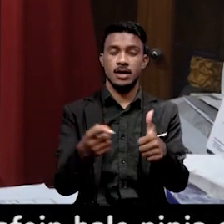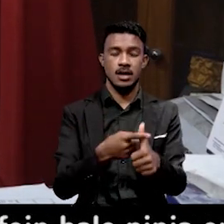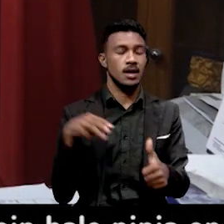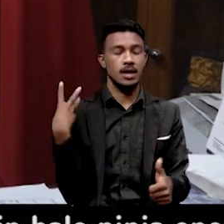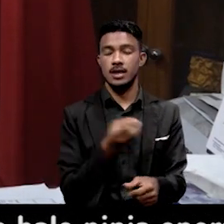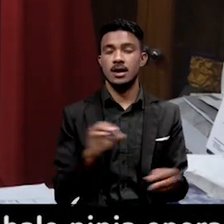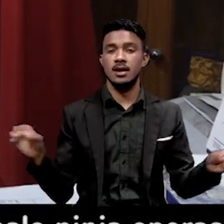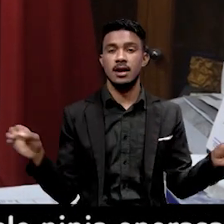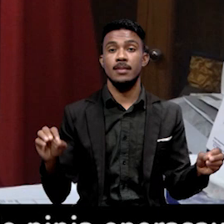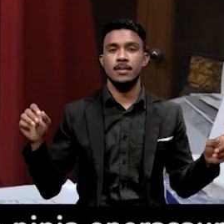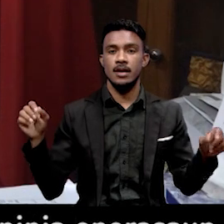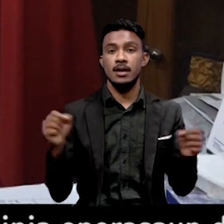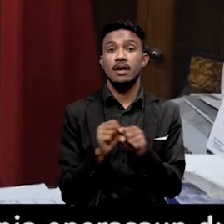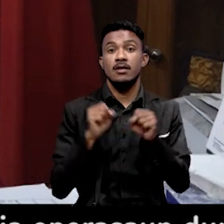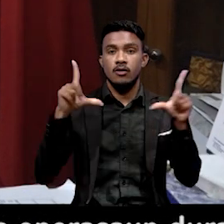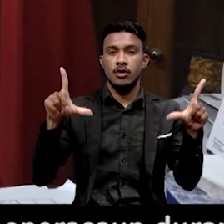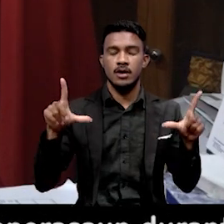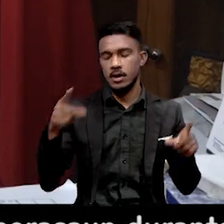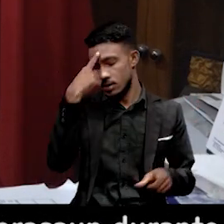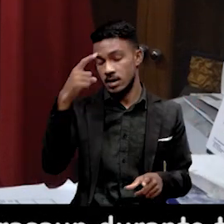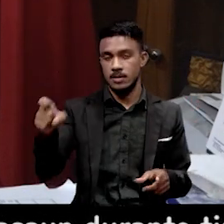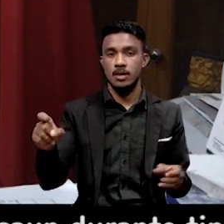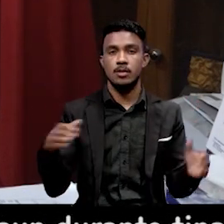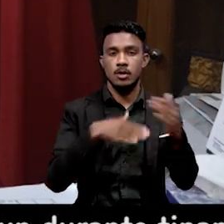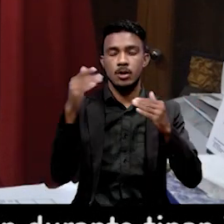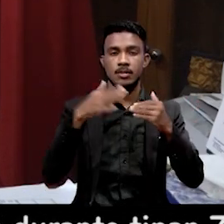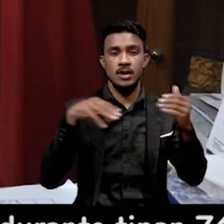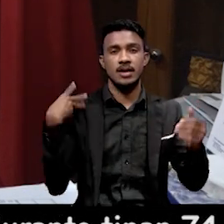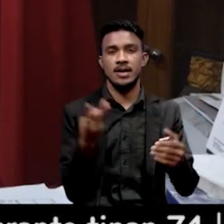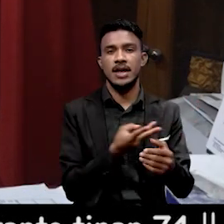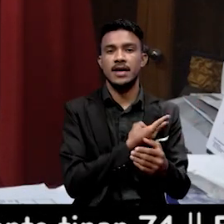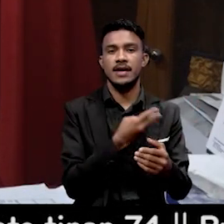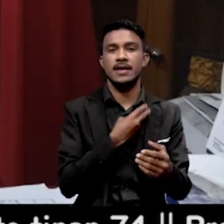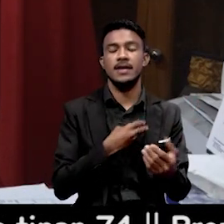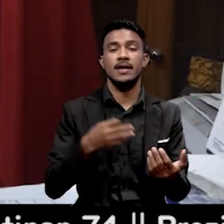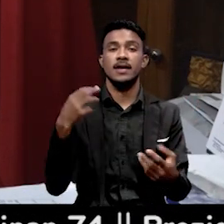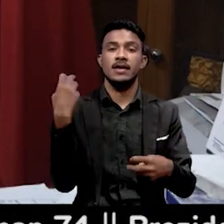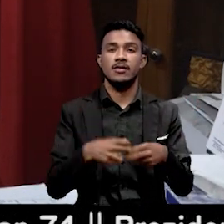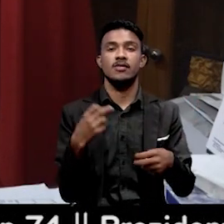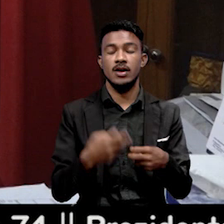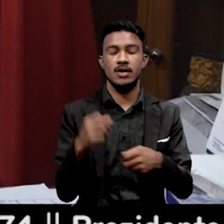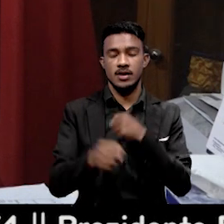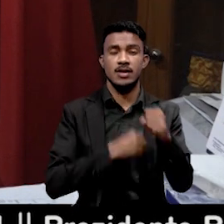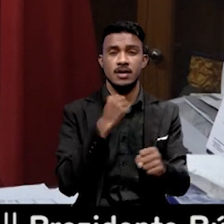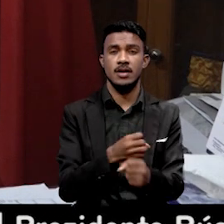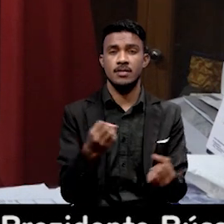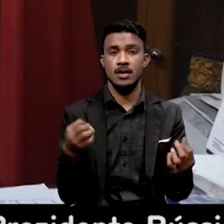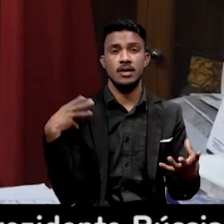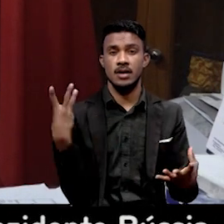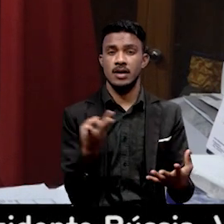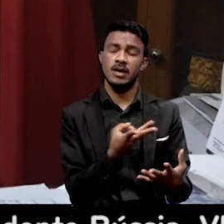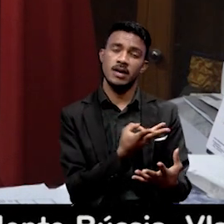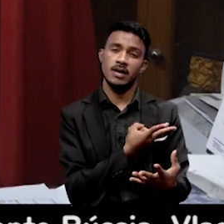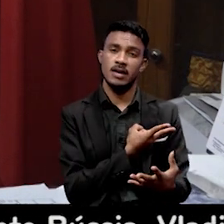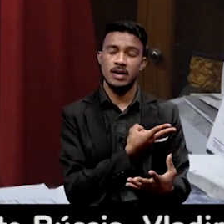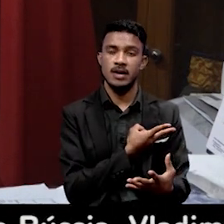ita la vela hafora, tamba problema ne, ita mos terus que da sonda tina gira nela. I pior leutan ita ne raine ita la ia